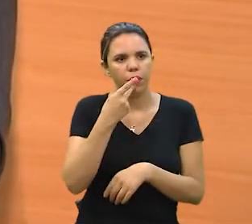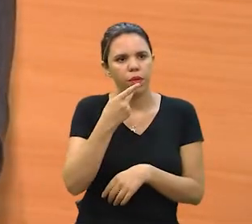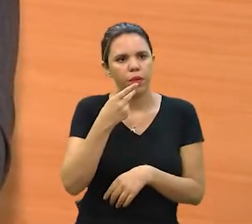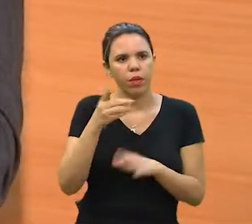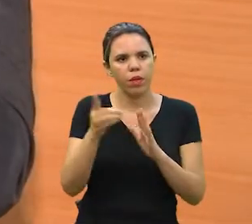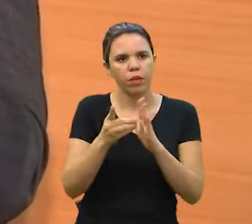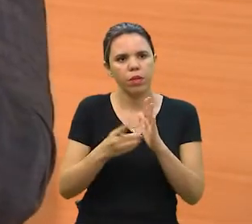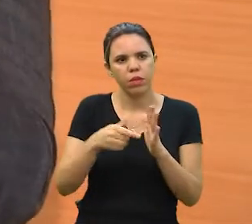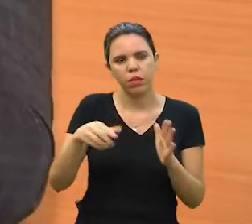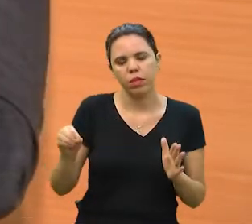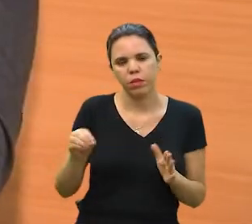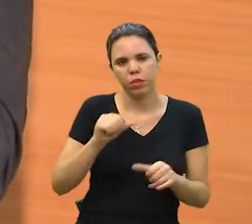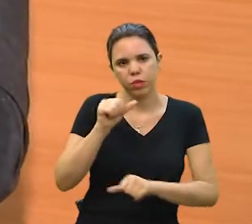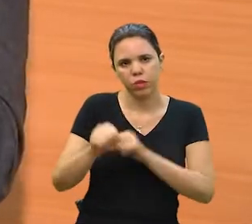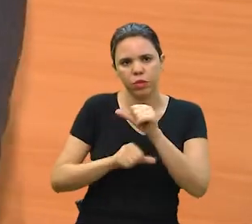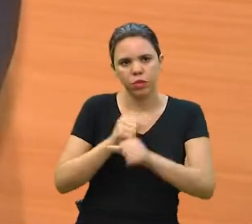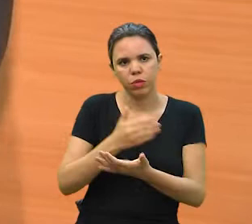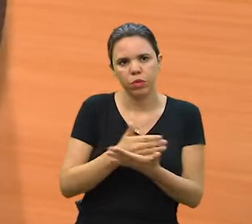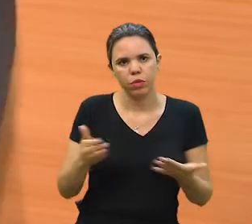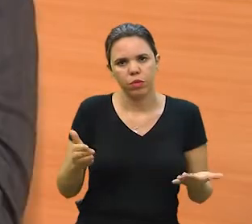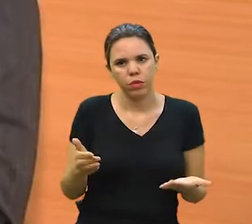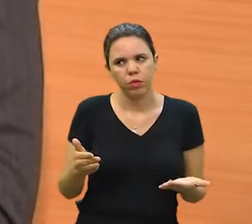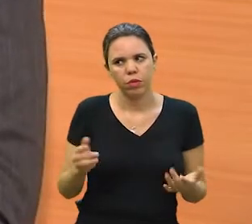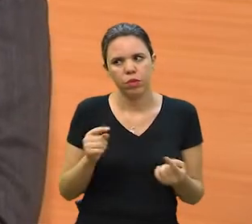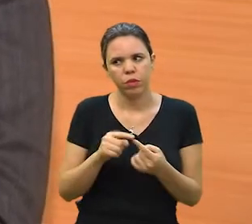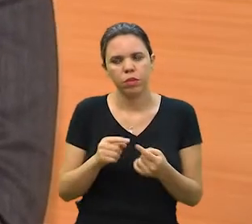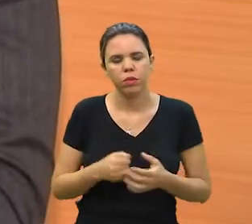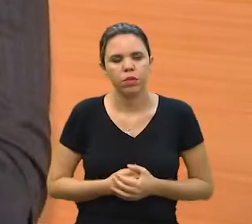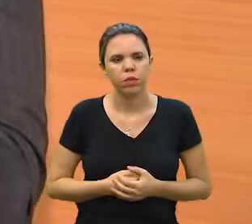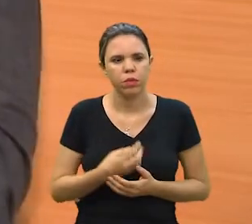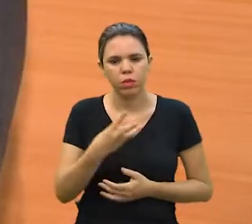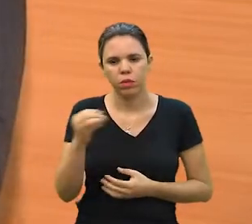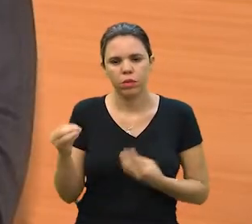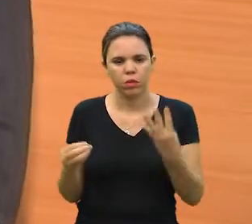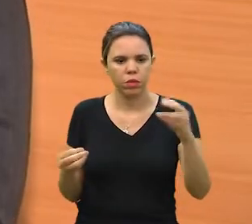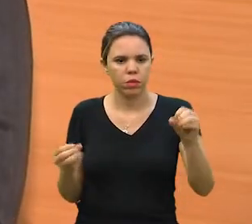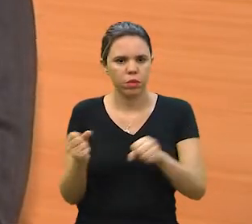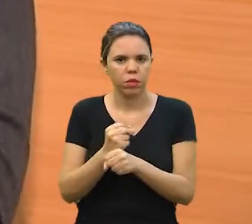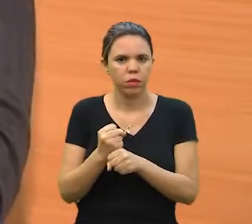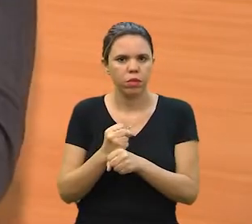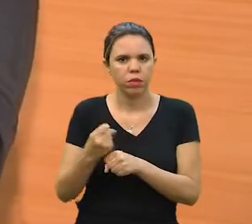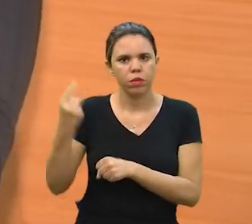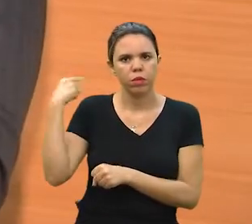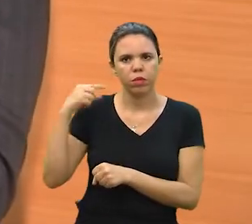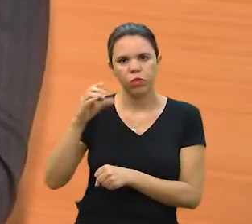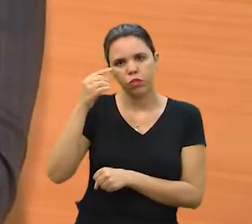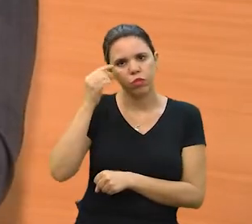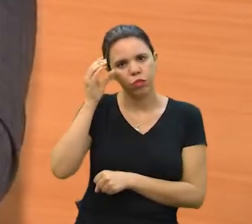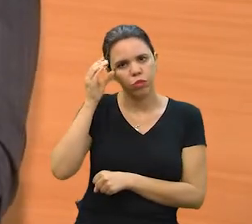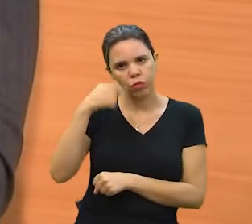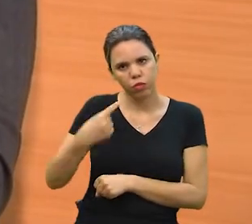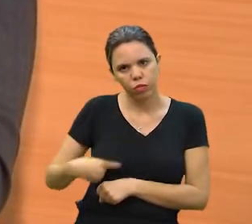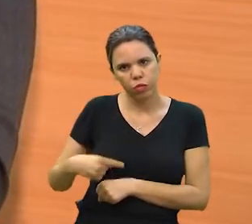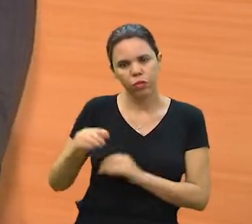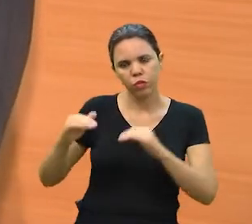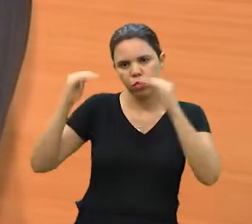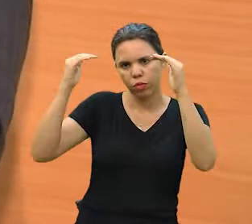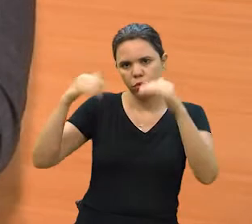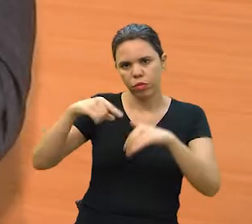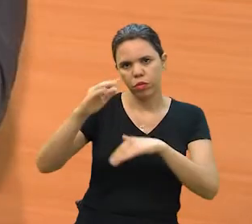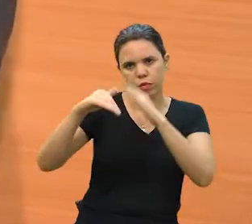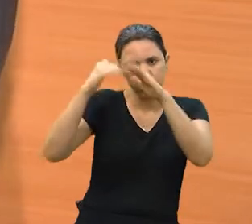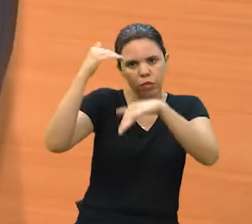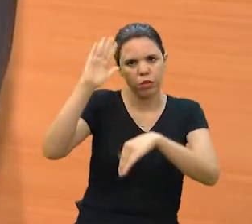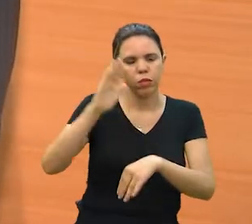da década de 70, essa transformação começou exatamente nesse sentido, de 30 a 40 anos atrás. Hoje a China é uma grande potência e ela